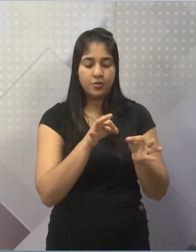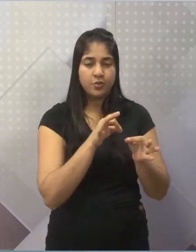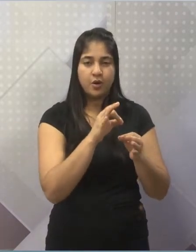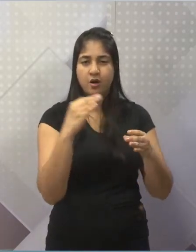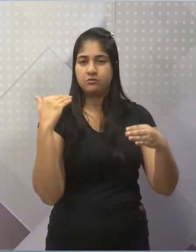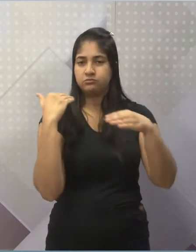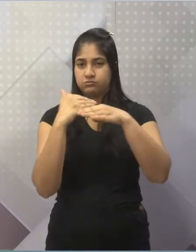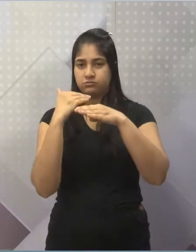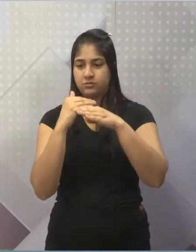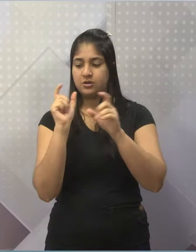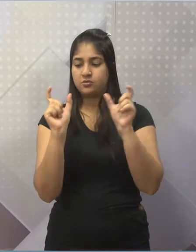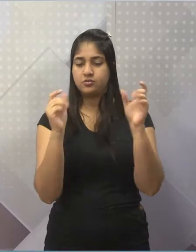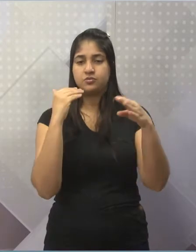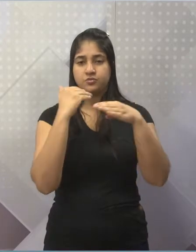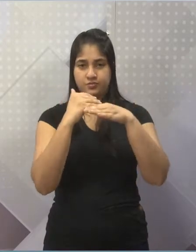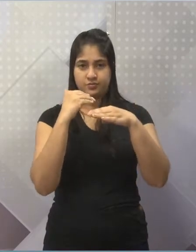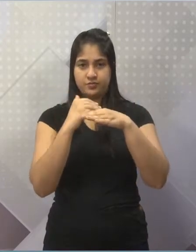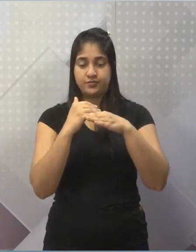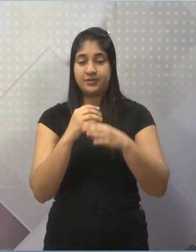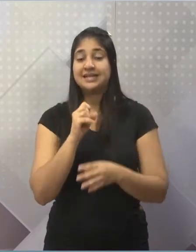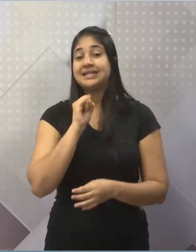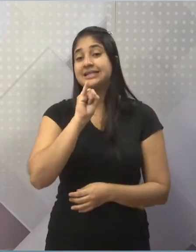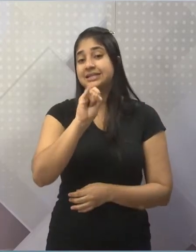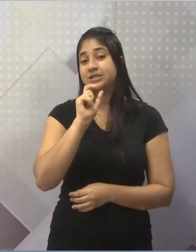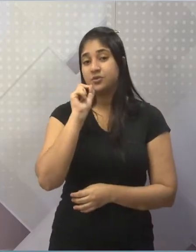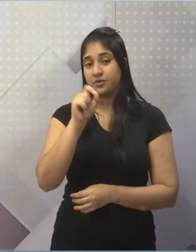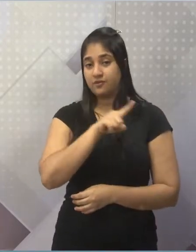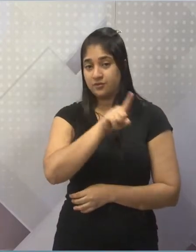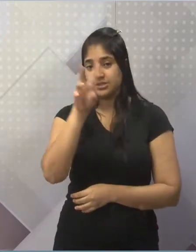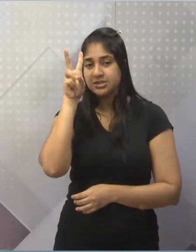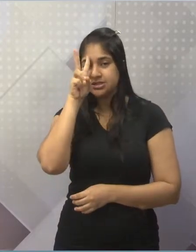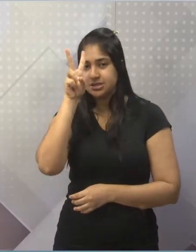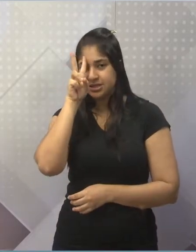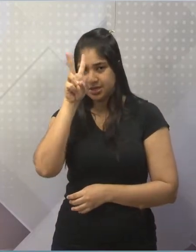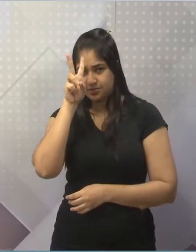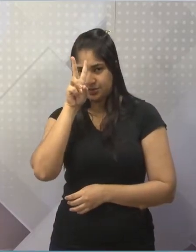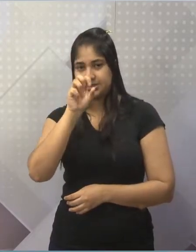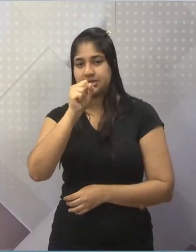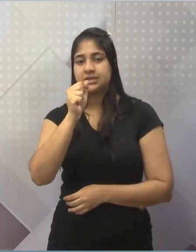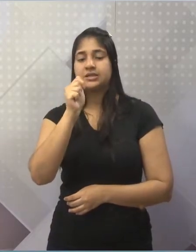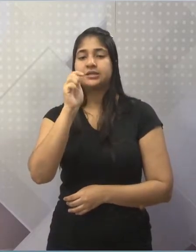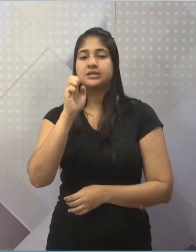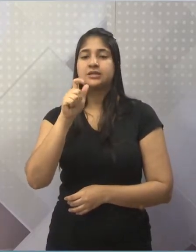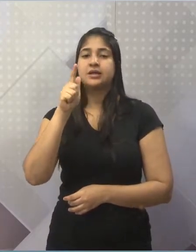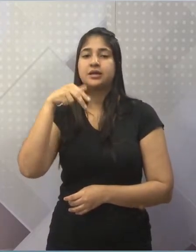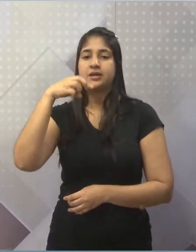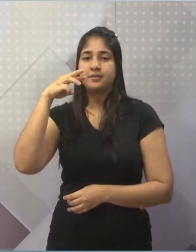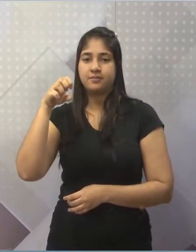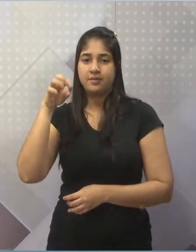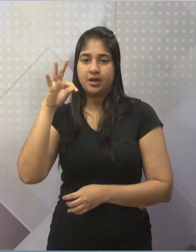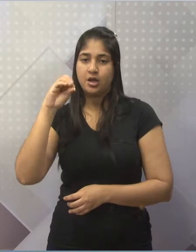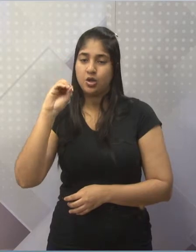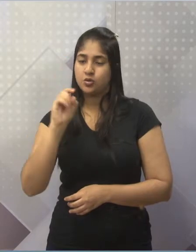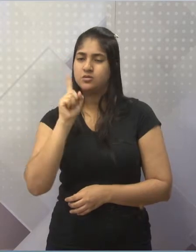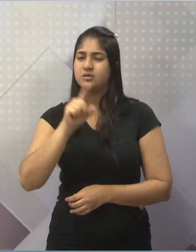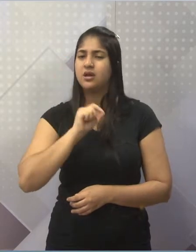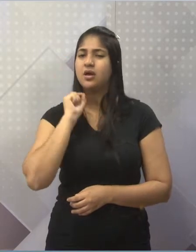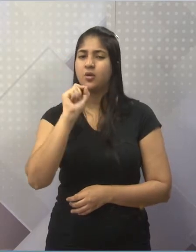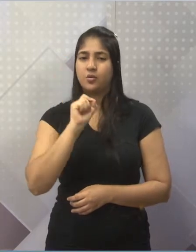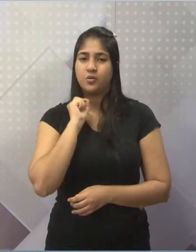proporcionais. Se vocês bem lembram o que são segmentos, segmentos